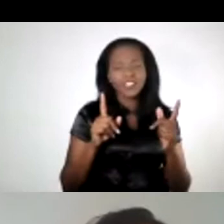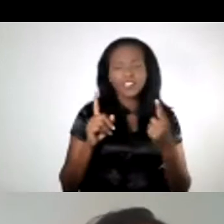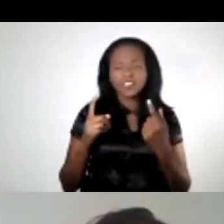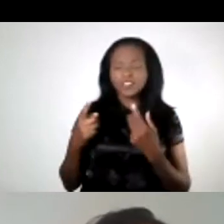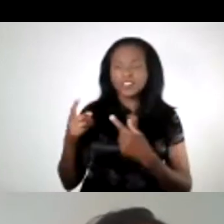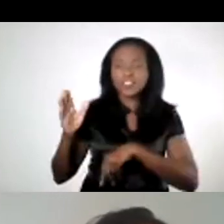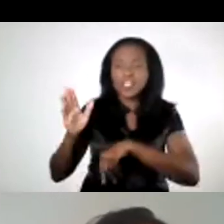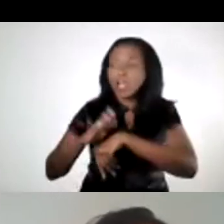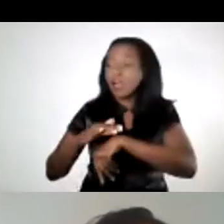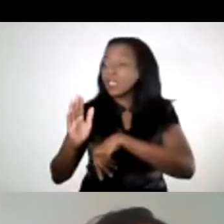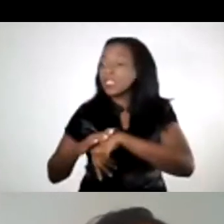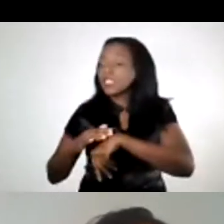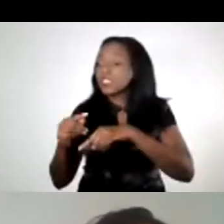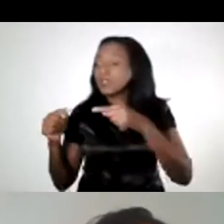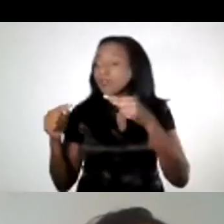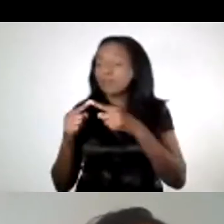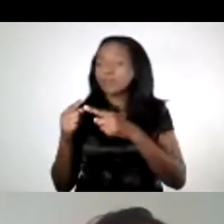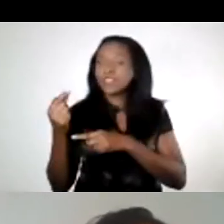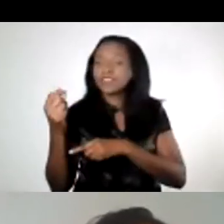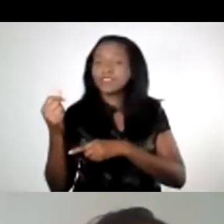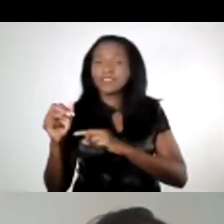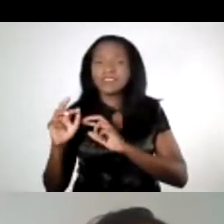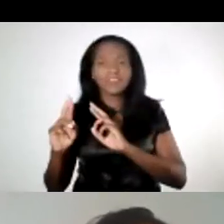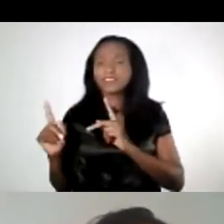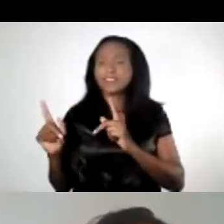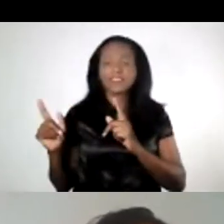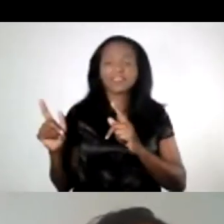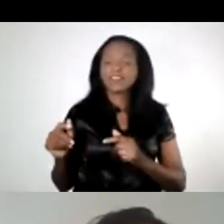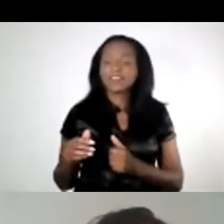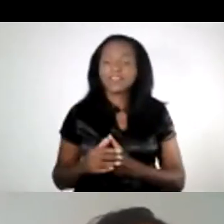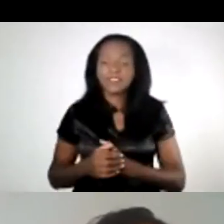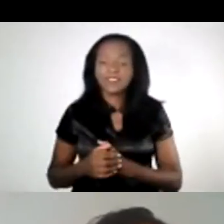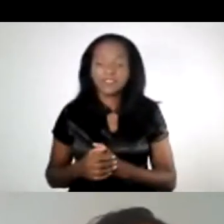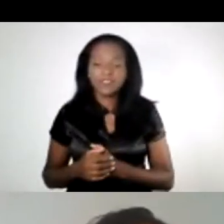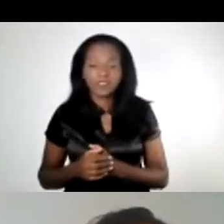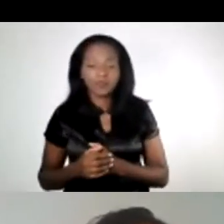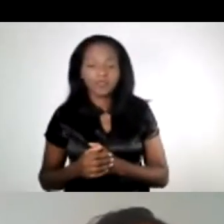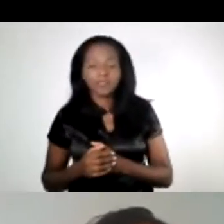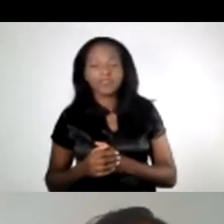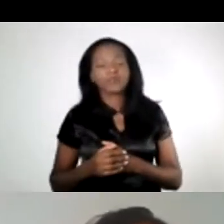é dinheiro. Então, o tempo é para